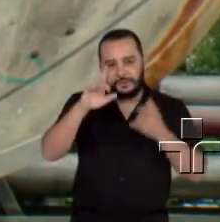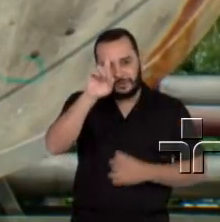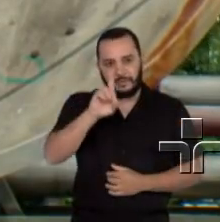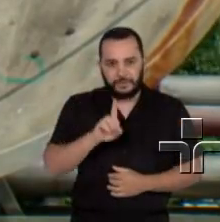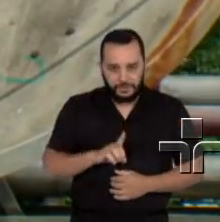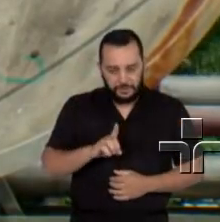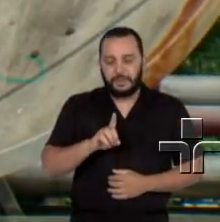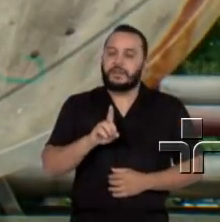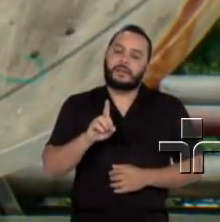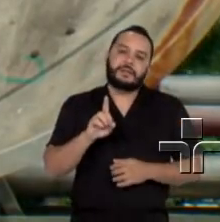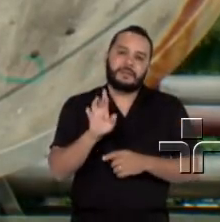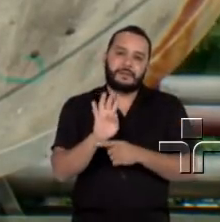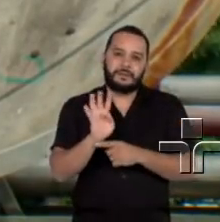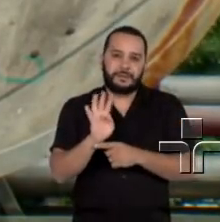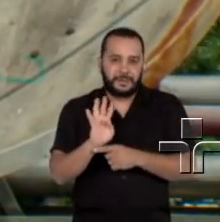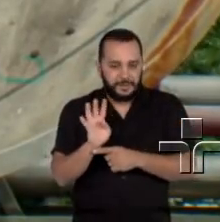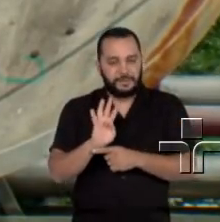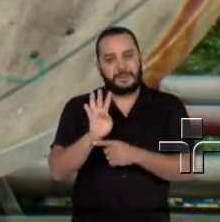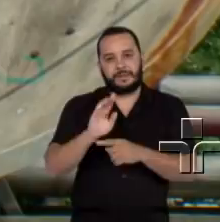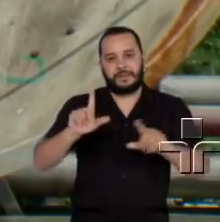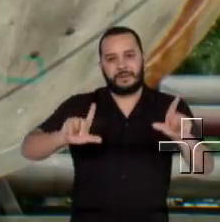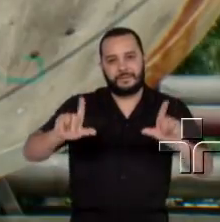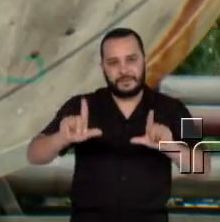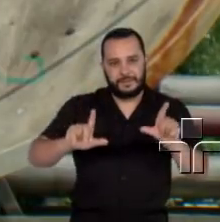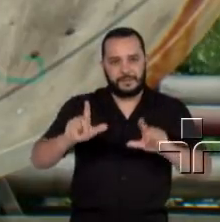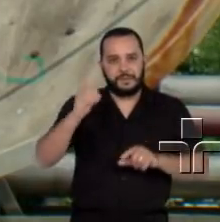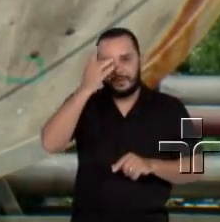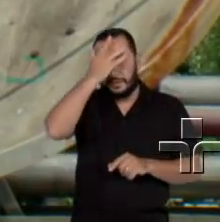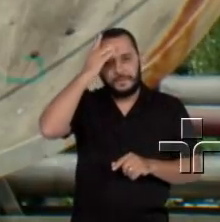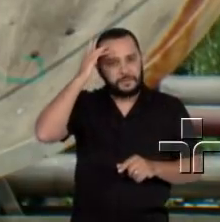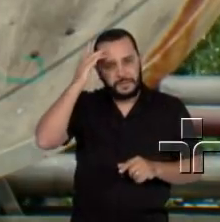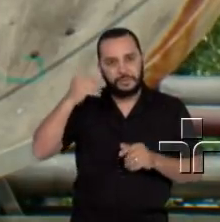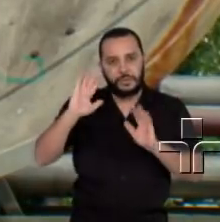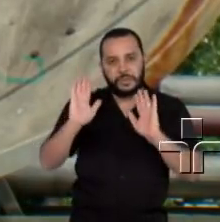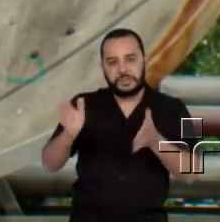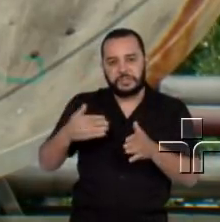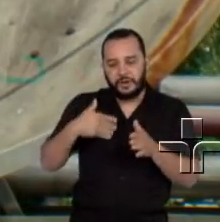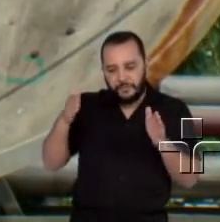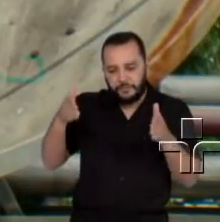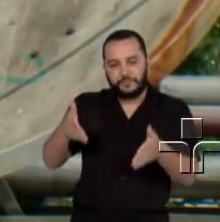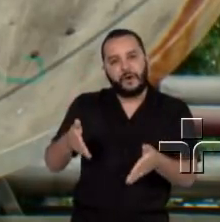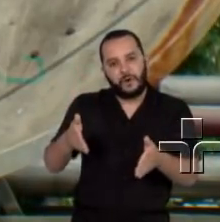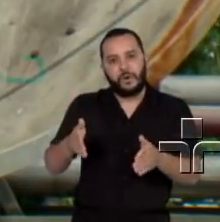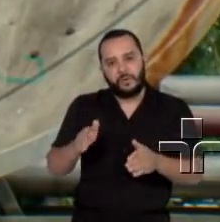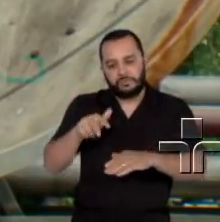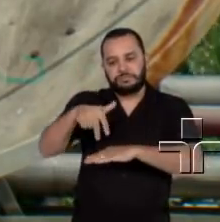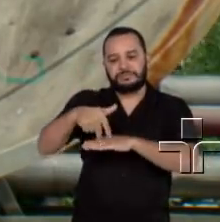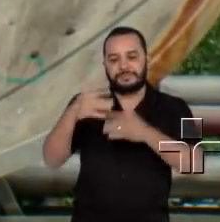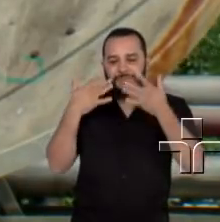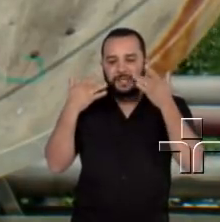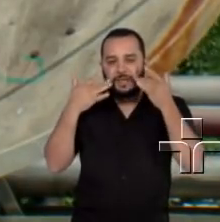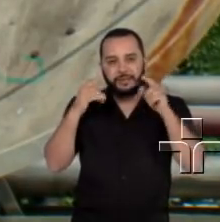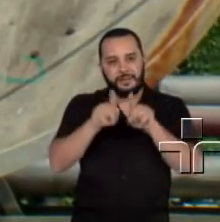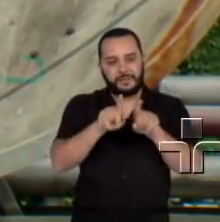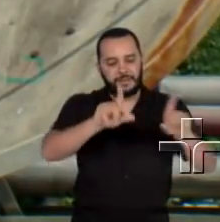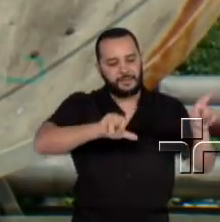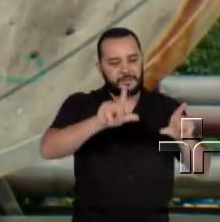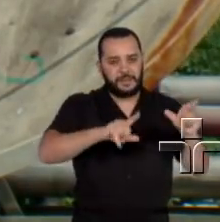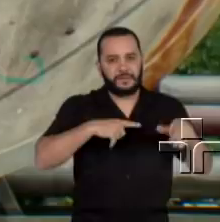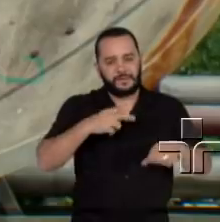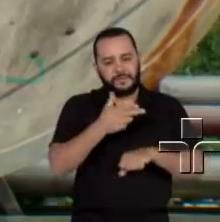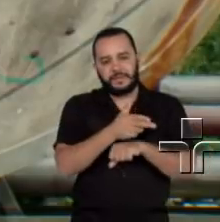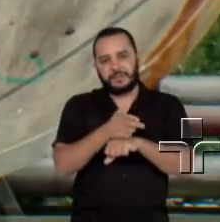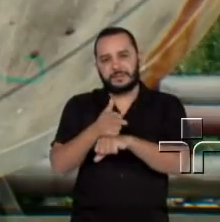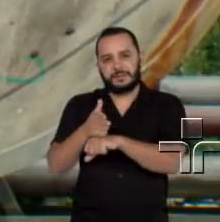teatro, televisão, enfim, criadores dedicados aos nossos palcos e às nossas telas. As gravações foram longas e